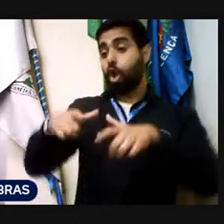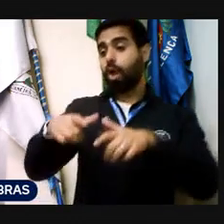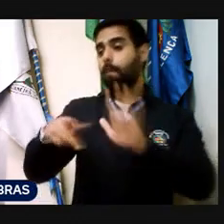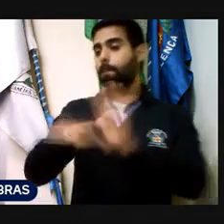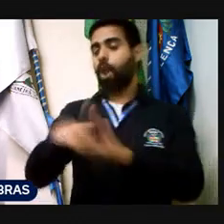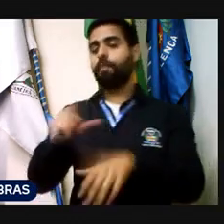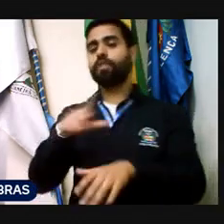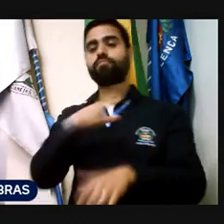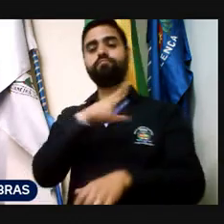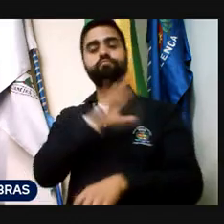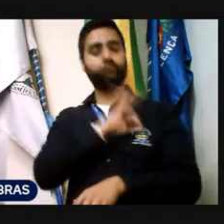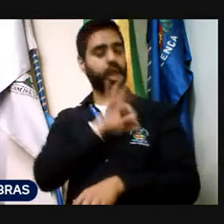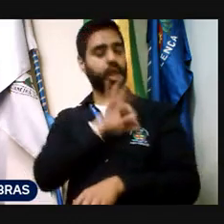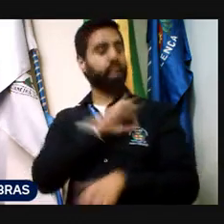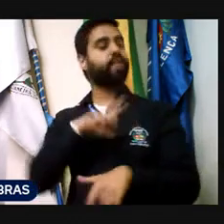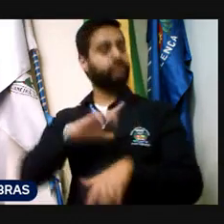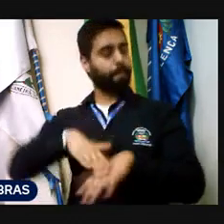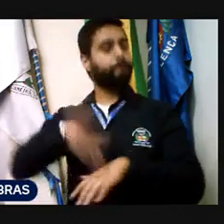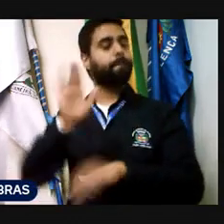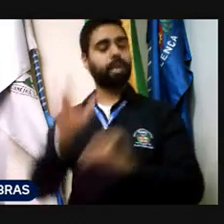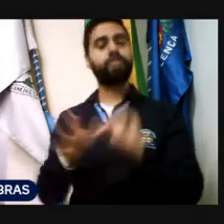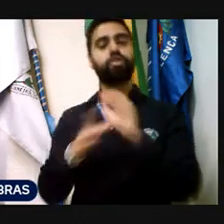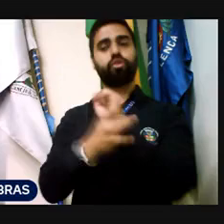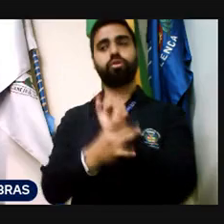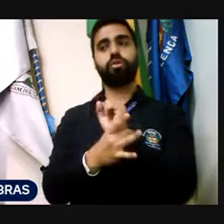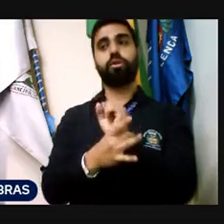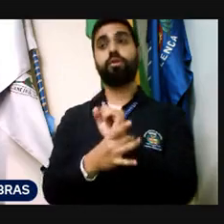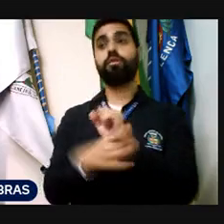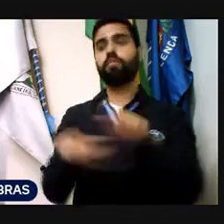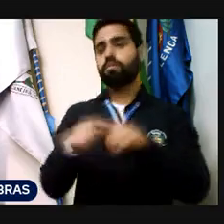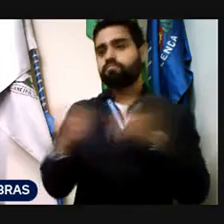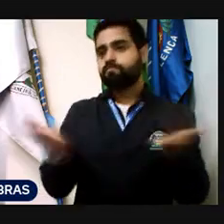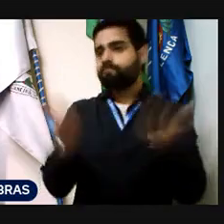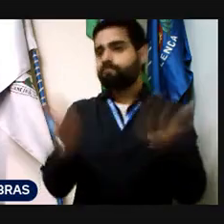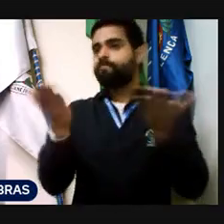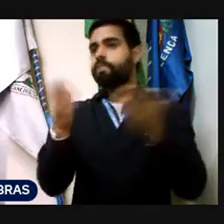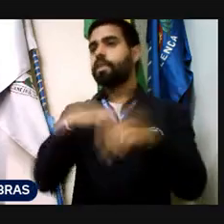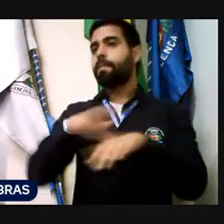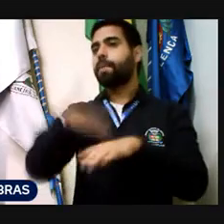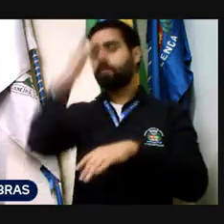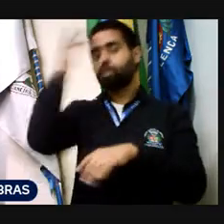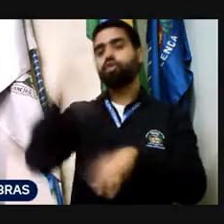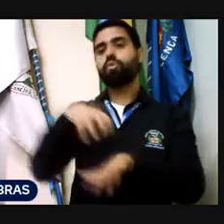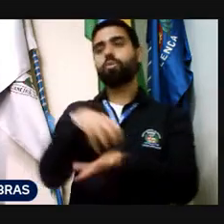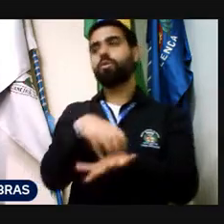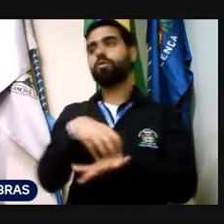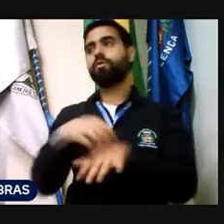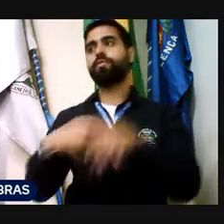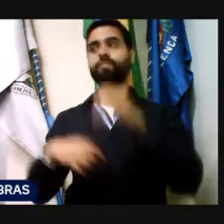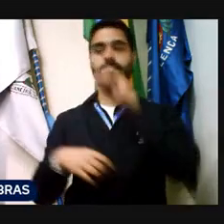maior segurança e, claro, potencializando o turismo lá.